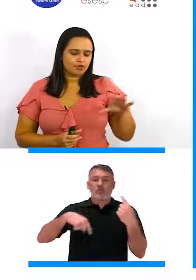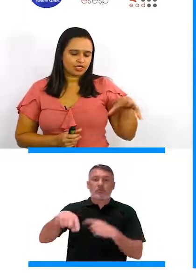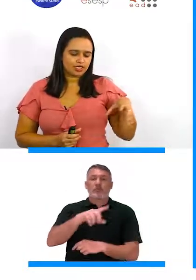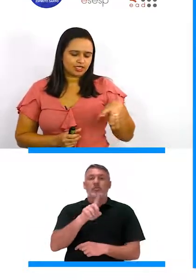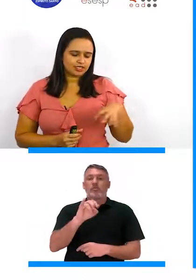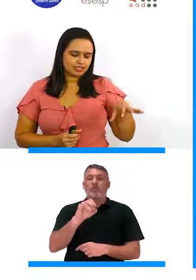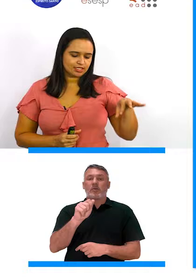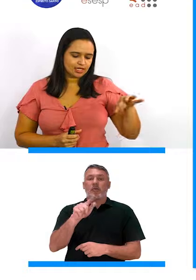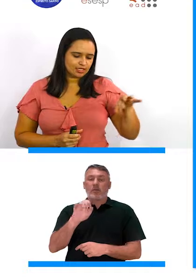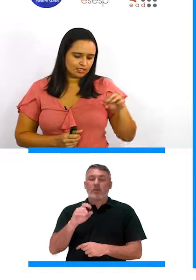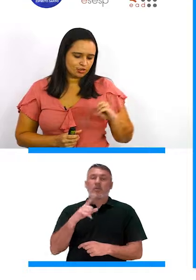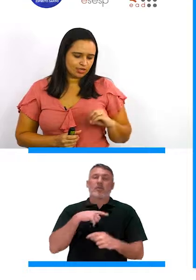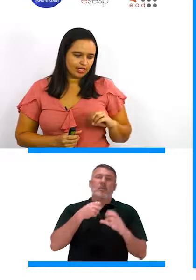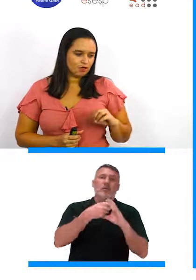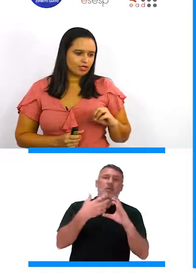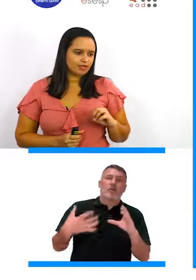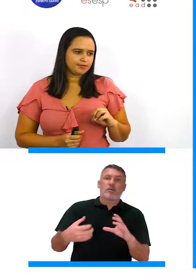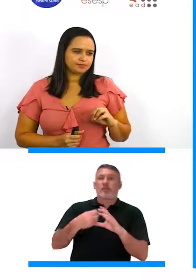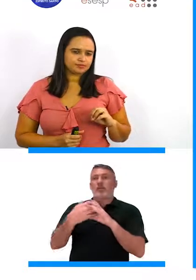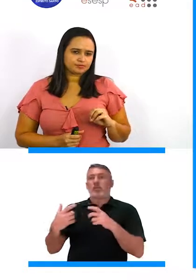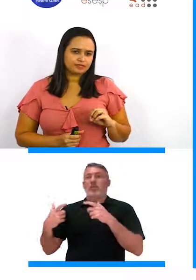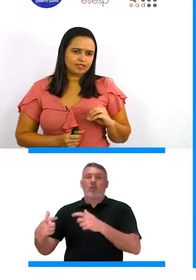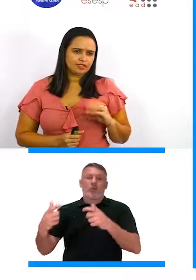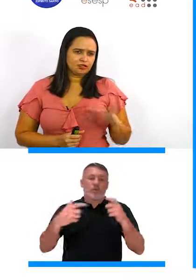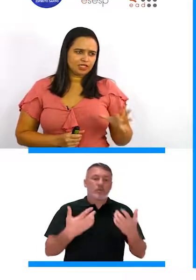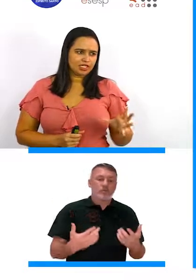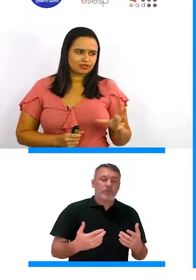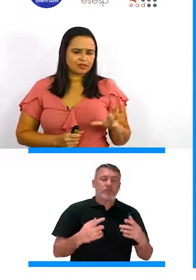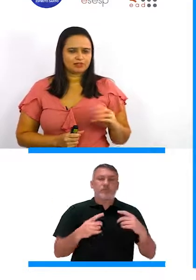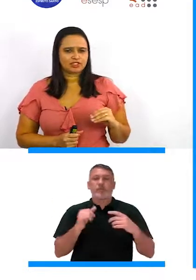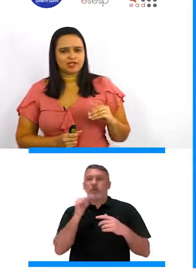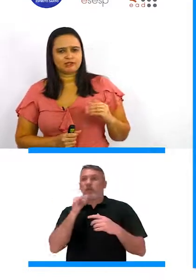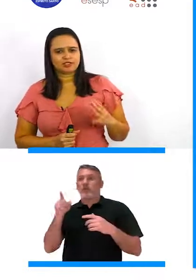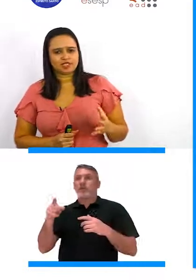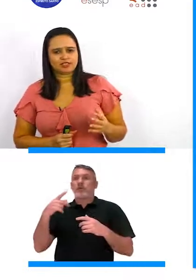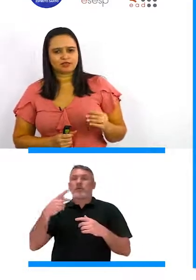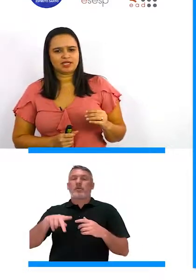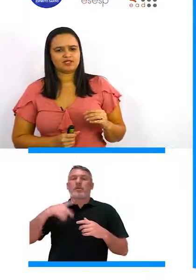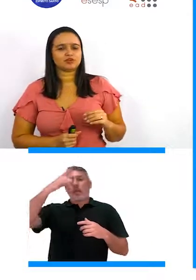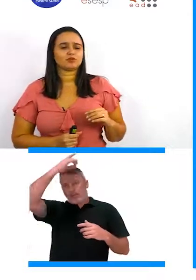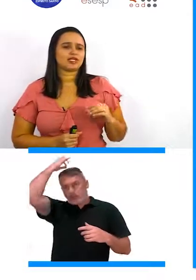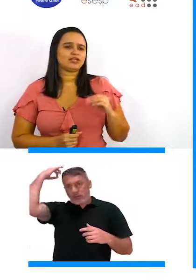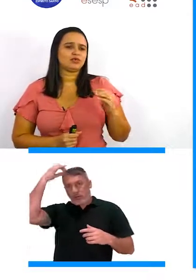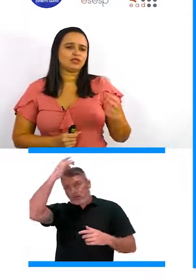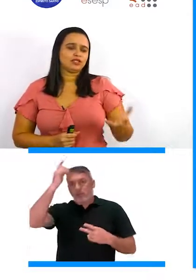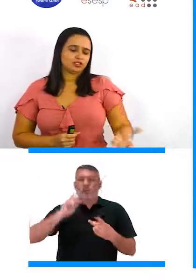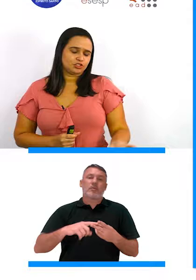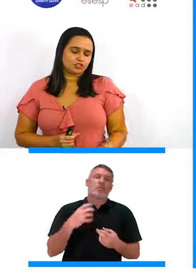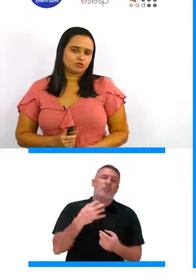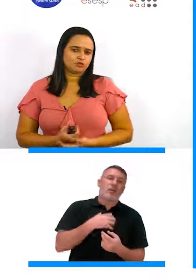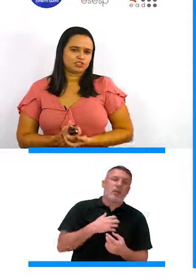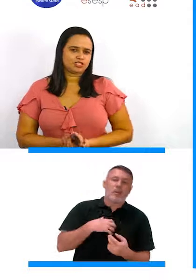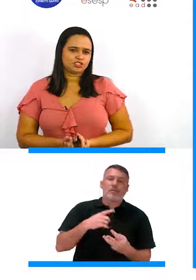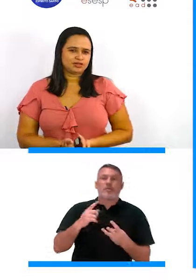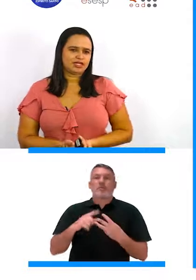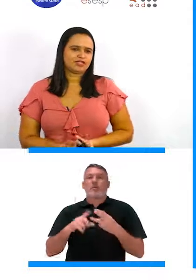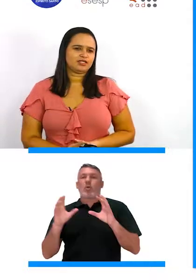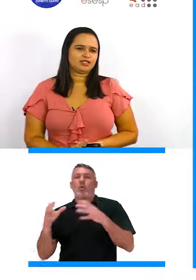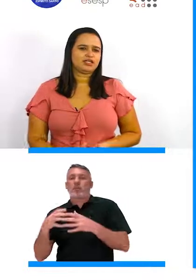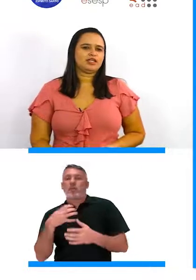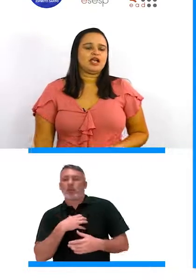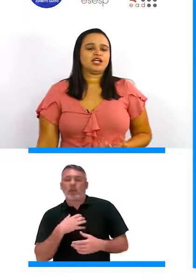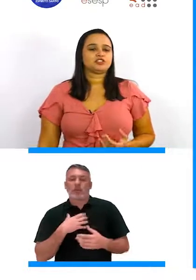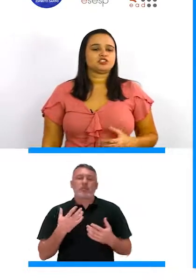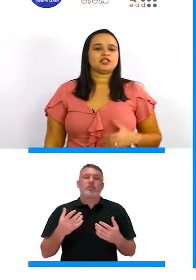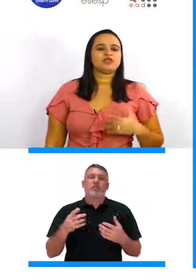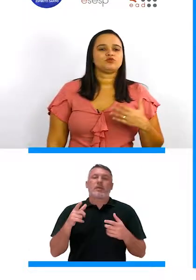é o que caracteriza cada local, né? Então, dialeto capixaba, dialeto baiano, como que é a língua de tal comunidade na Bahia,